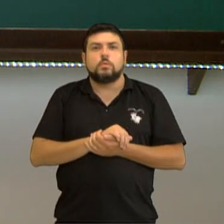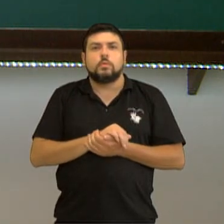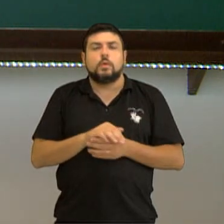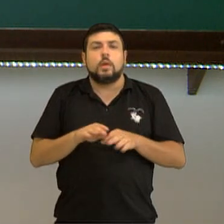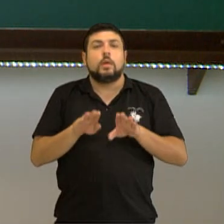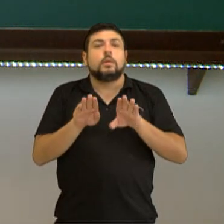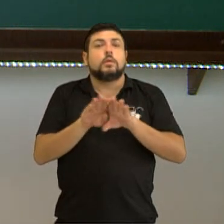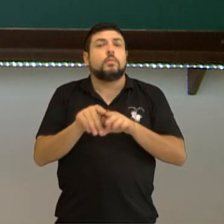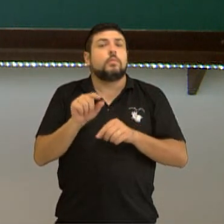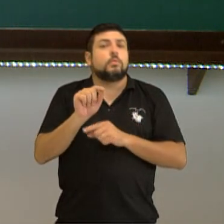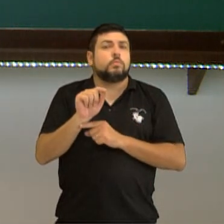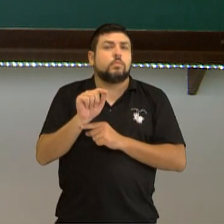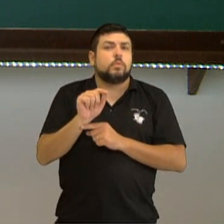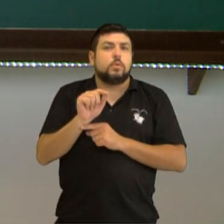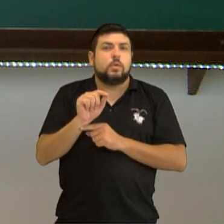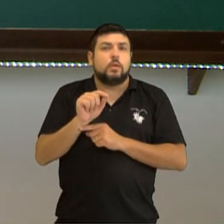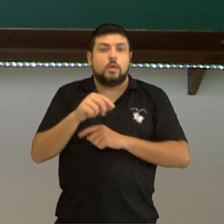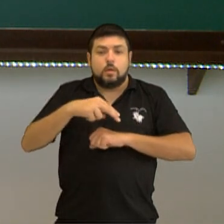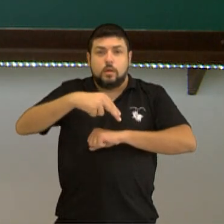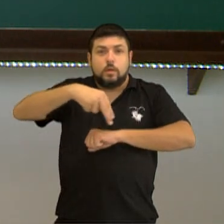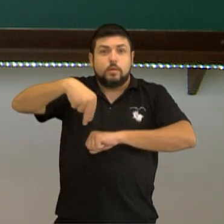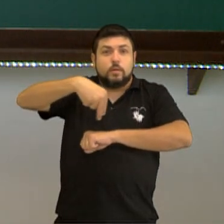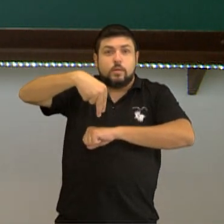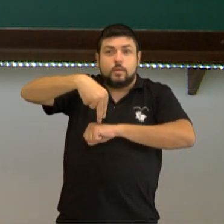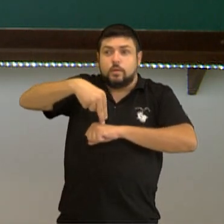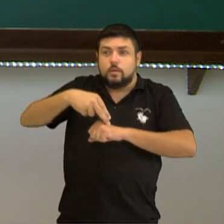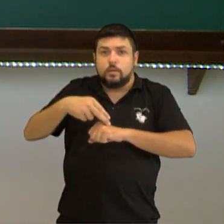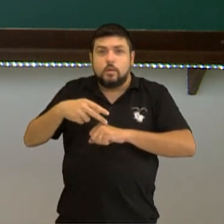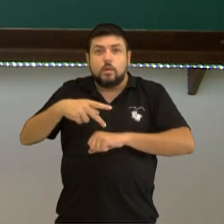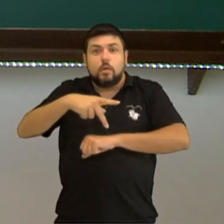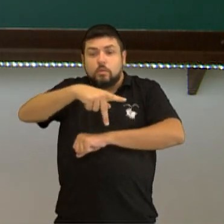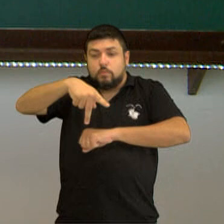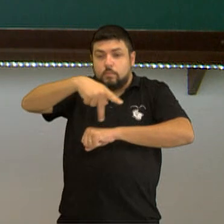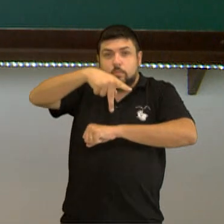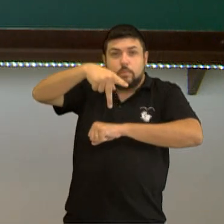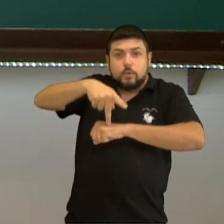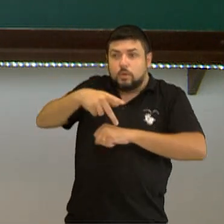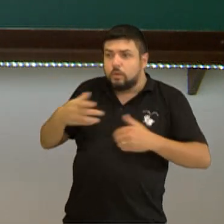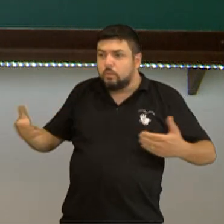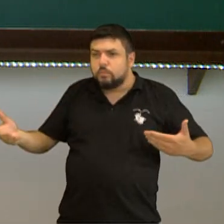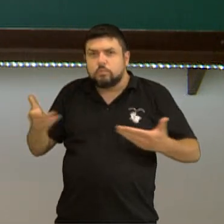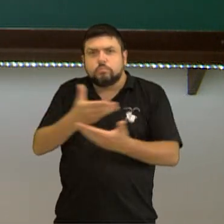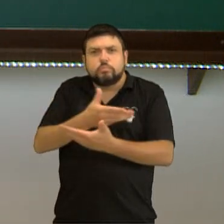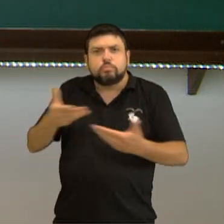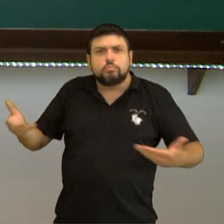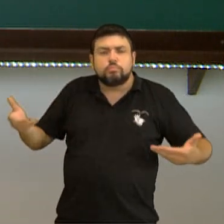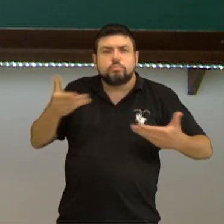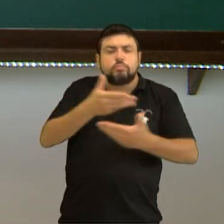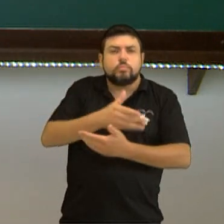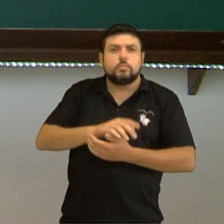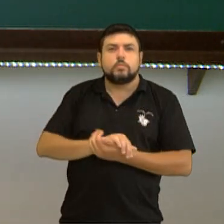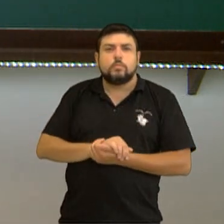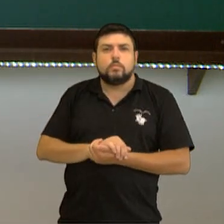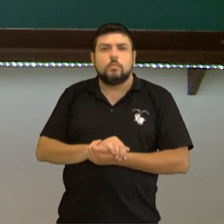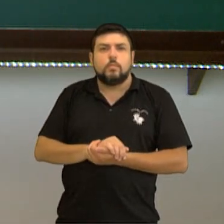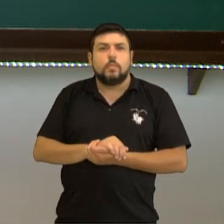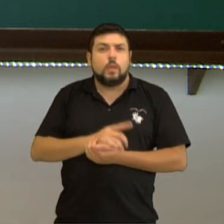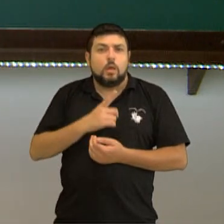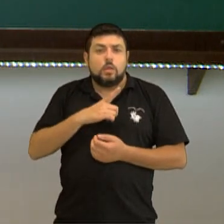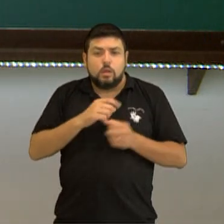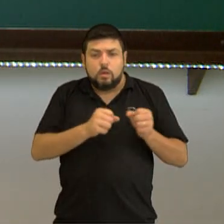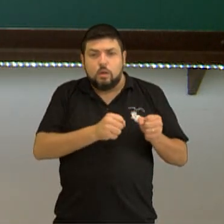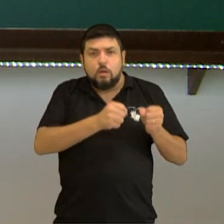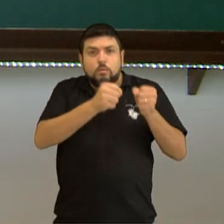a eventos entre nações, né, entre um país com outro, entre as relações internacionais. Então, as relações de poder, elas